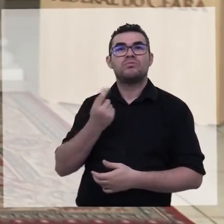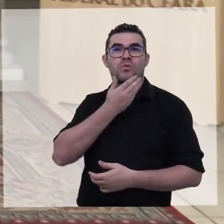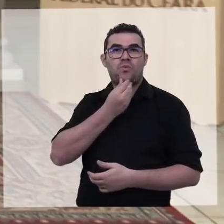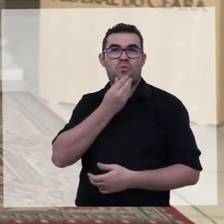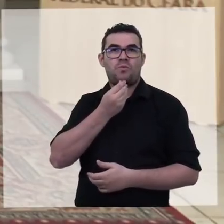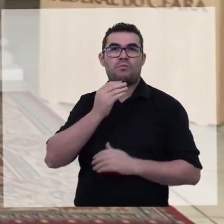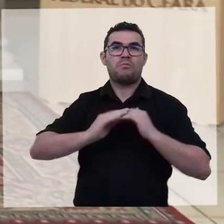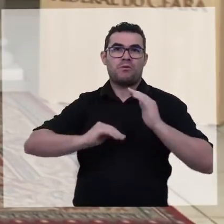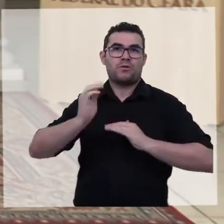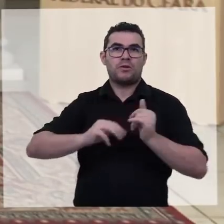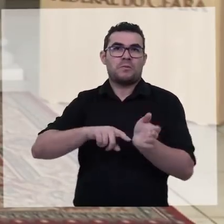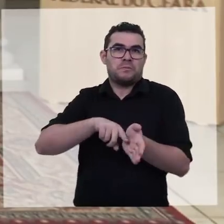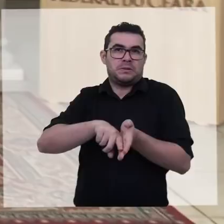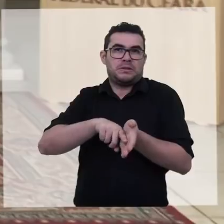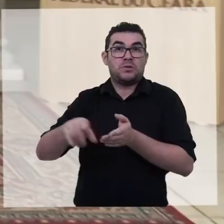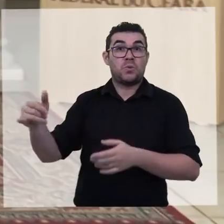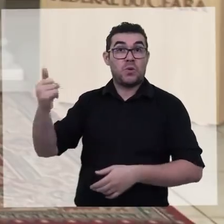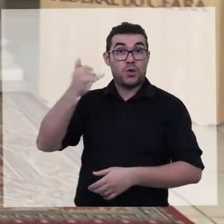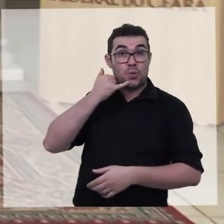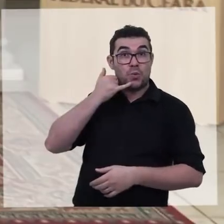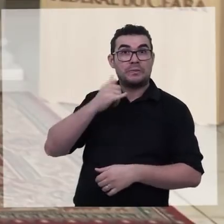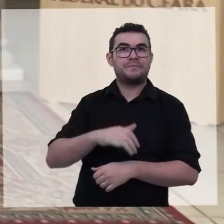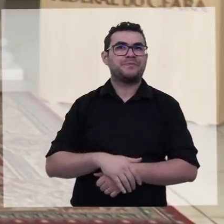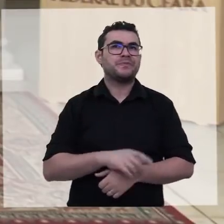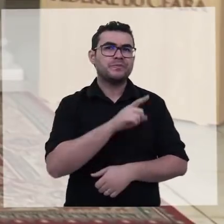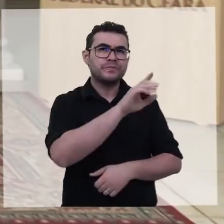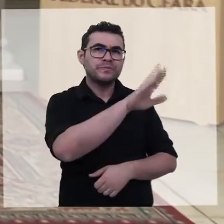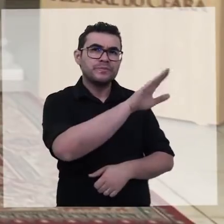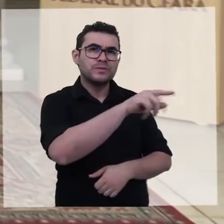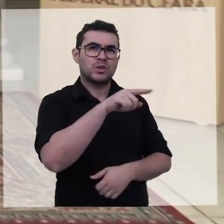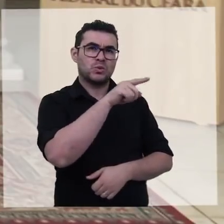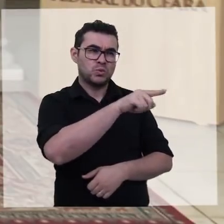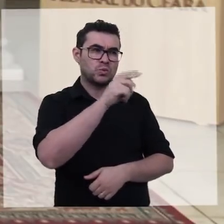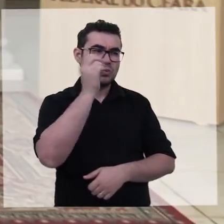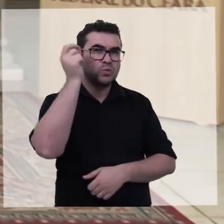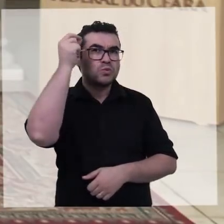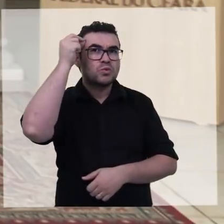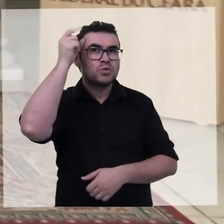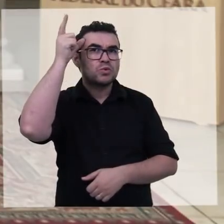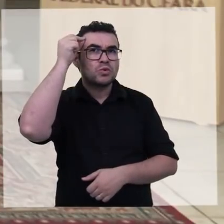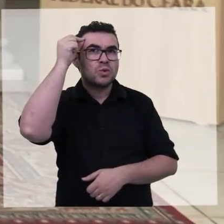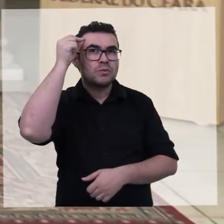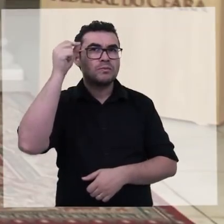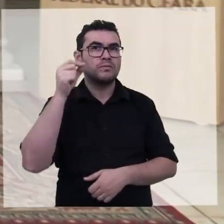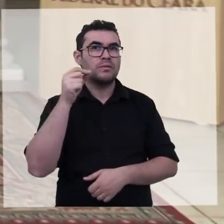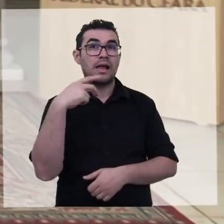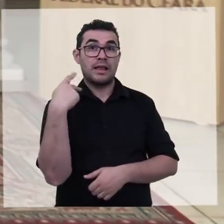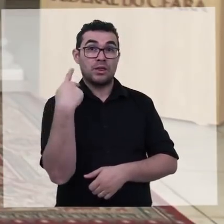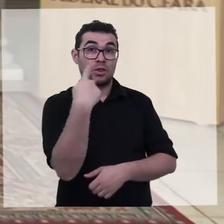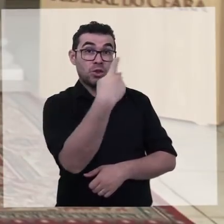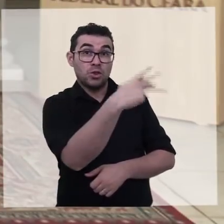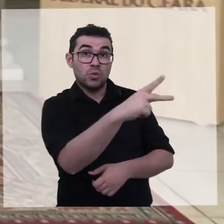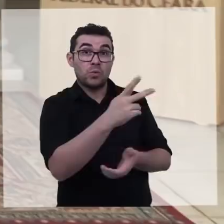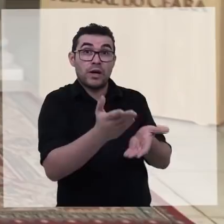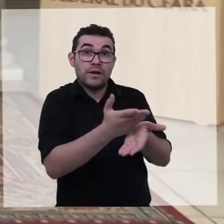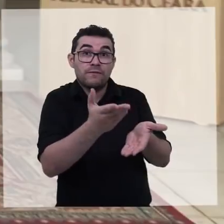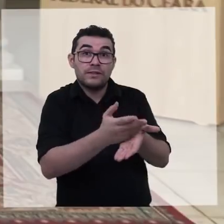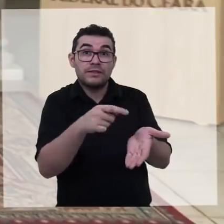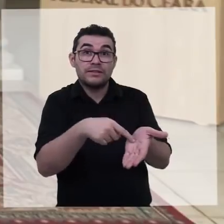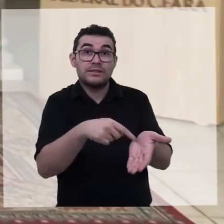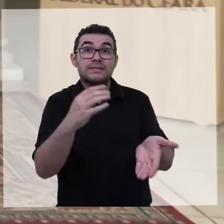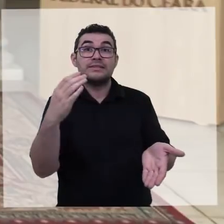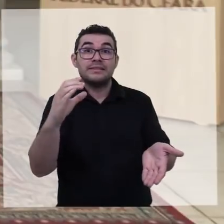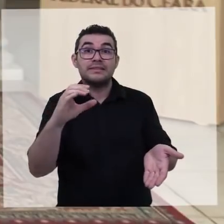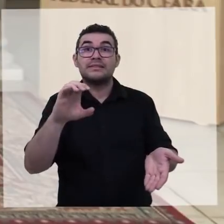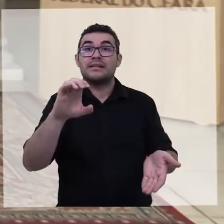um pesquisador da Embrapa liga para mim e disse assim, você está sabendo que a ciência agronômica